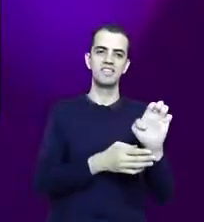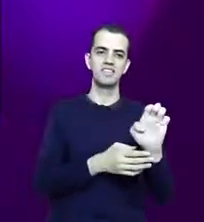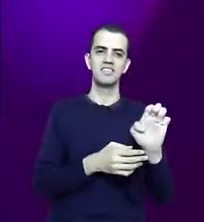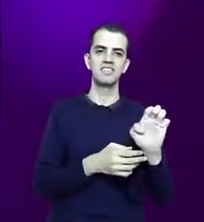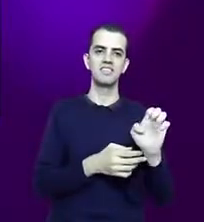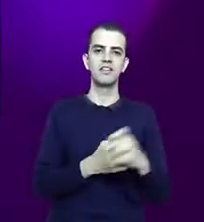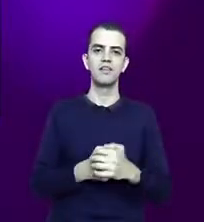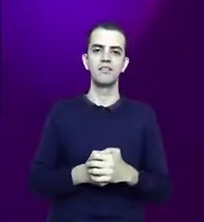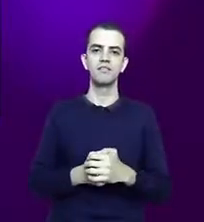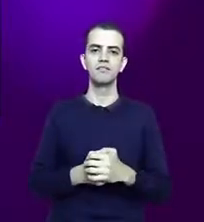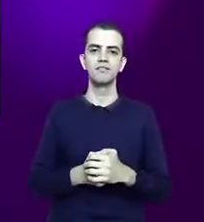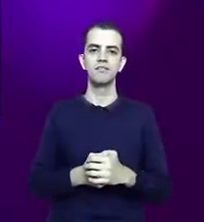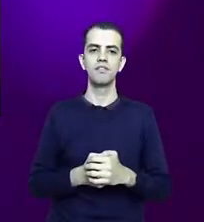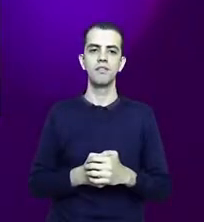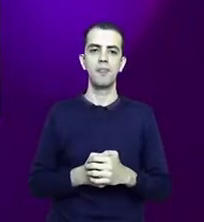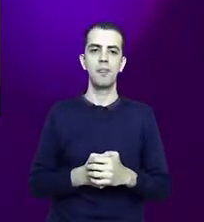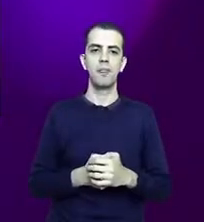Uhum.